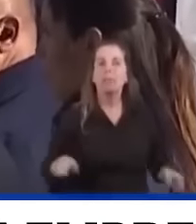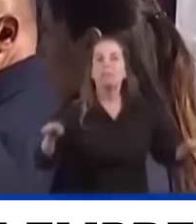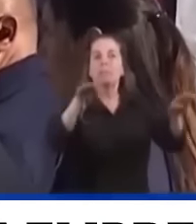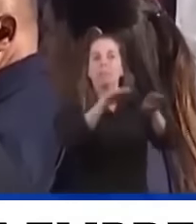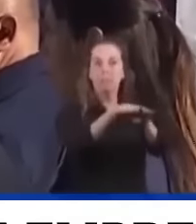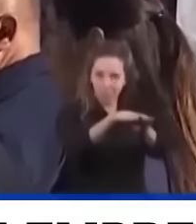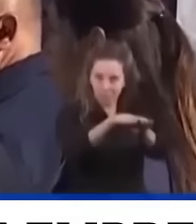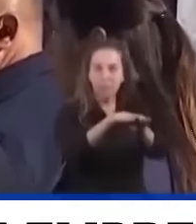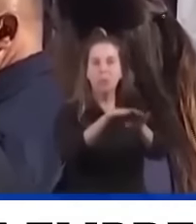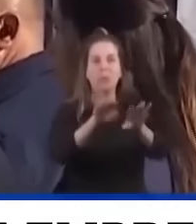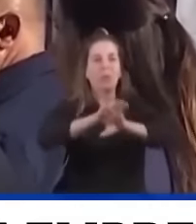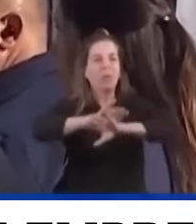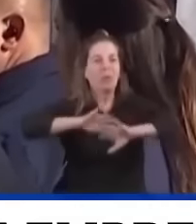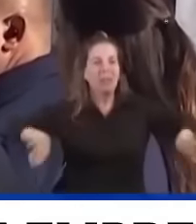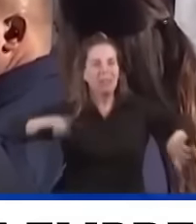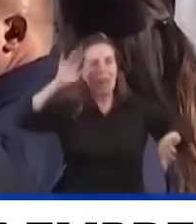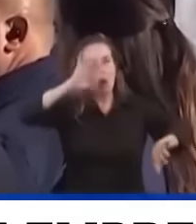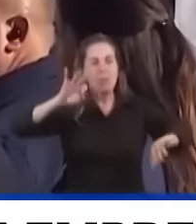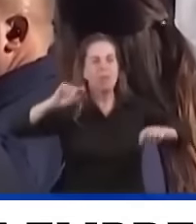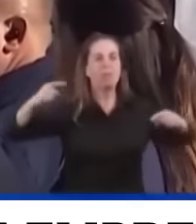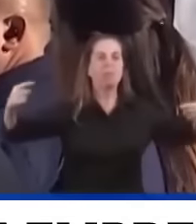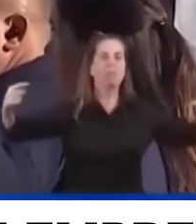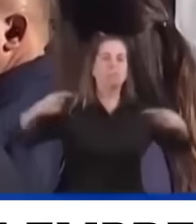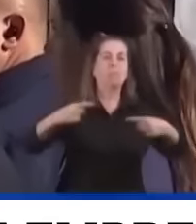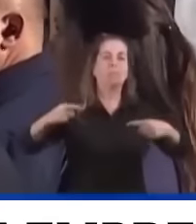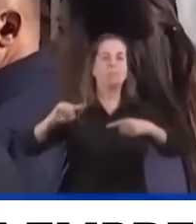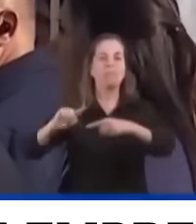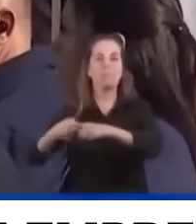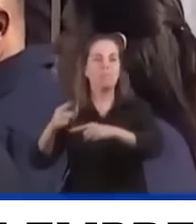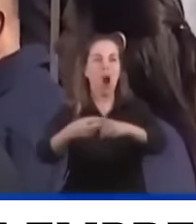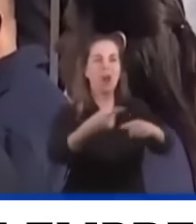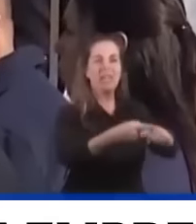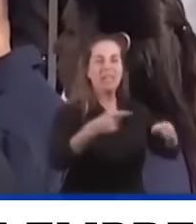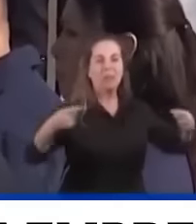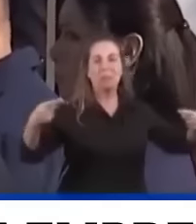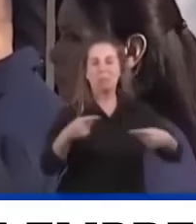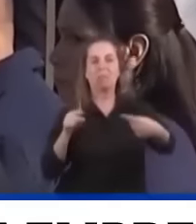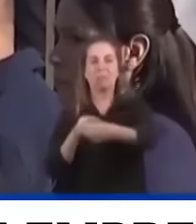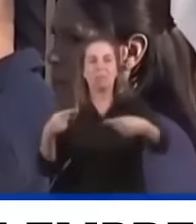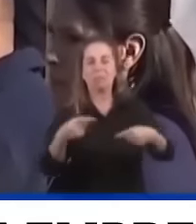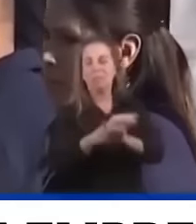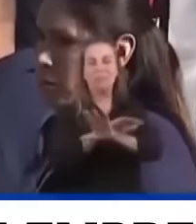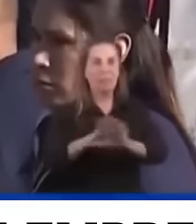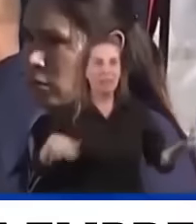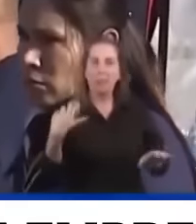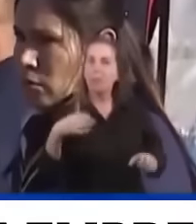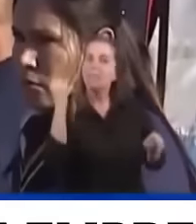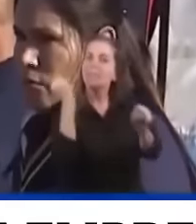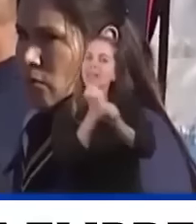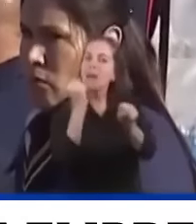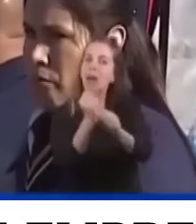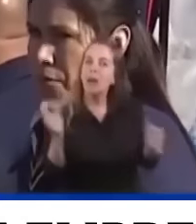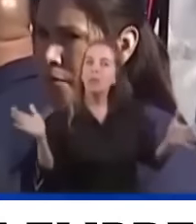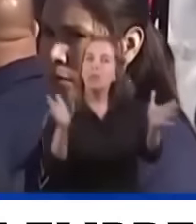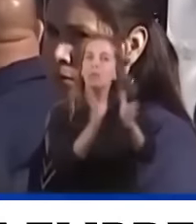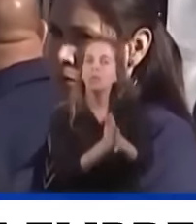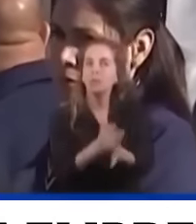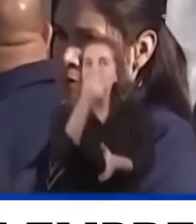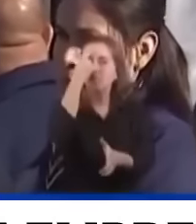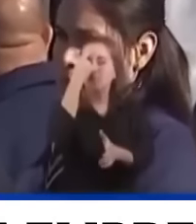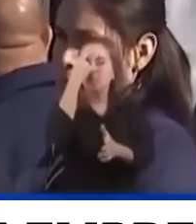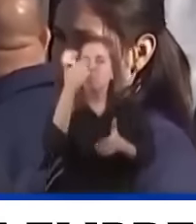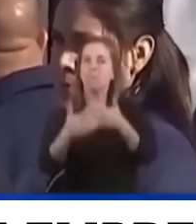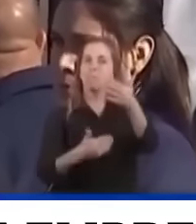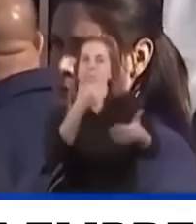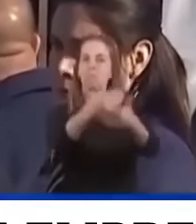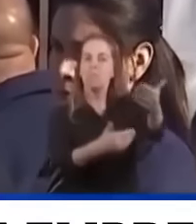brasileiro, no Planalto, no Itamaraty, porque, claro, se ele proferir insultos ou qualificativos, como dizem aqui dizem que ele não